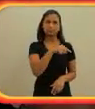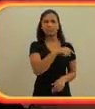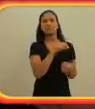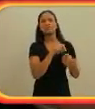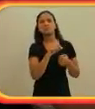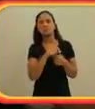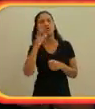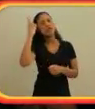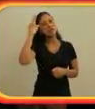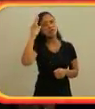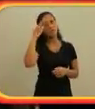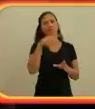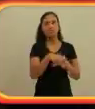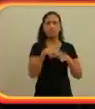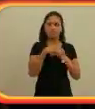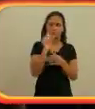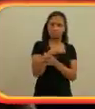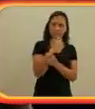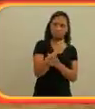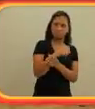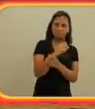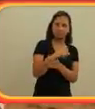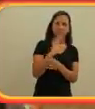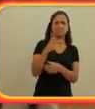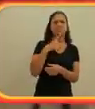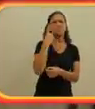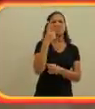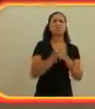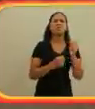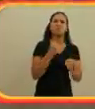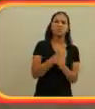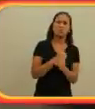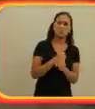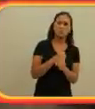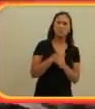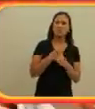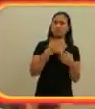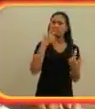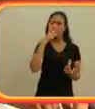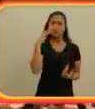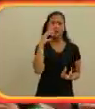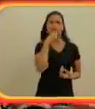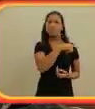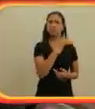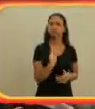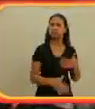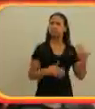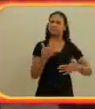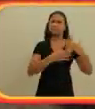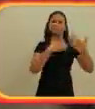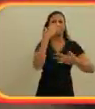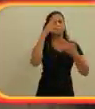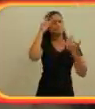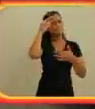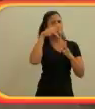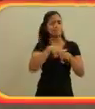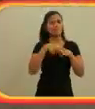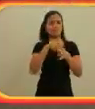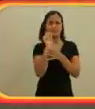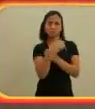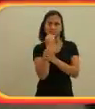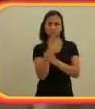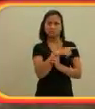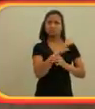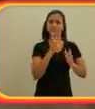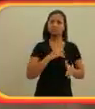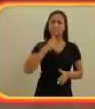ano. E foi uma coisa assim, muito rápida a evolução dele com a ecoterapia. Ele já tem posição de tronco, já